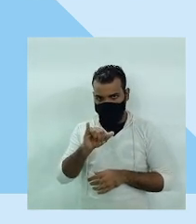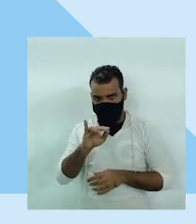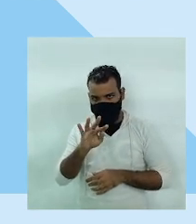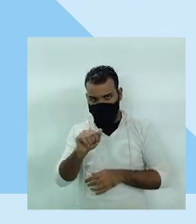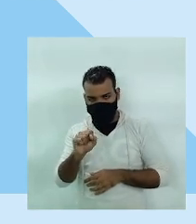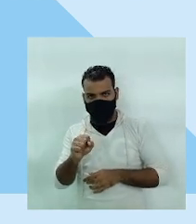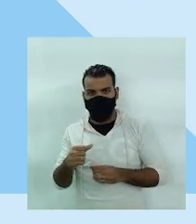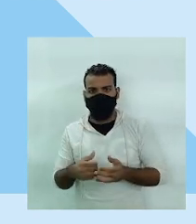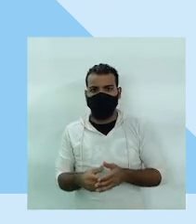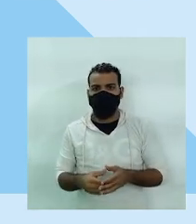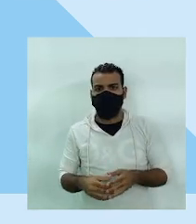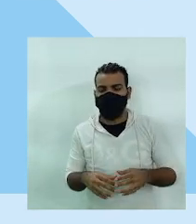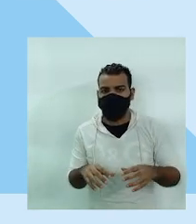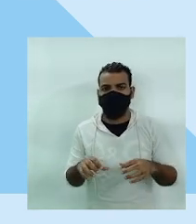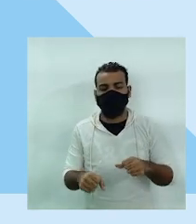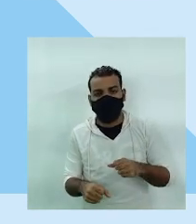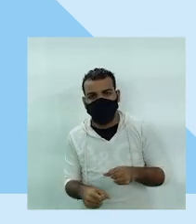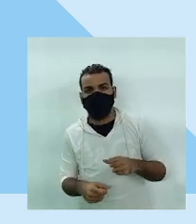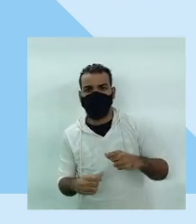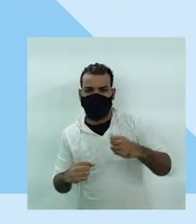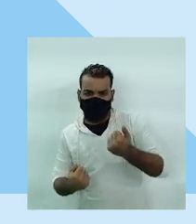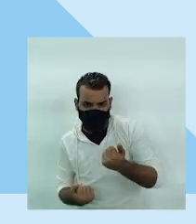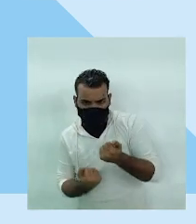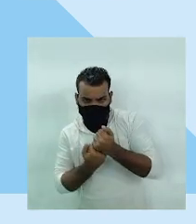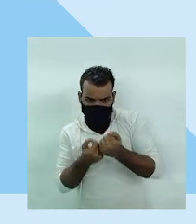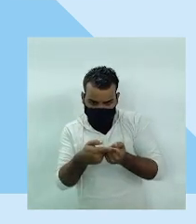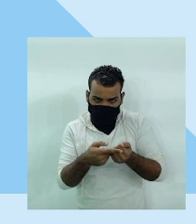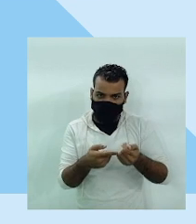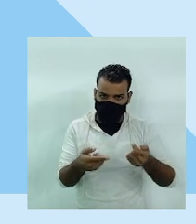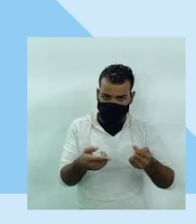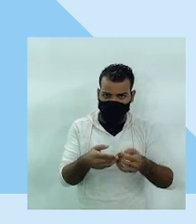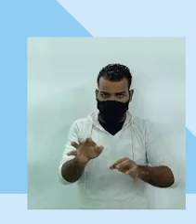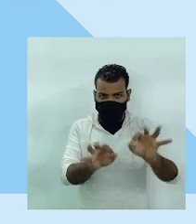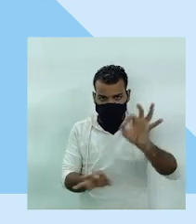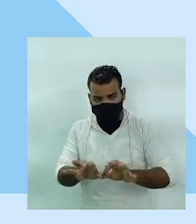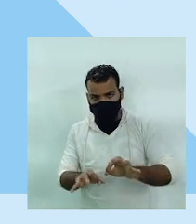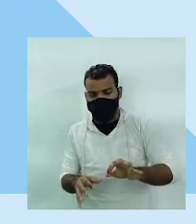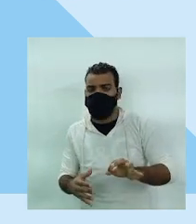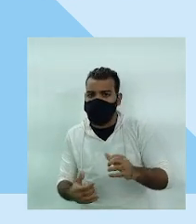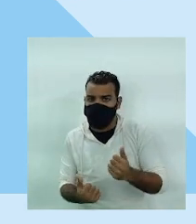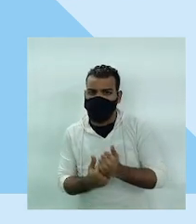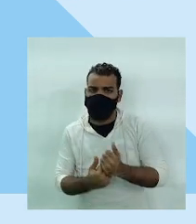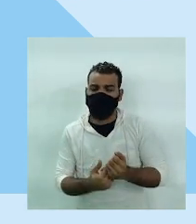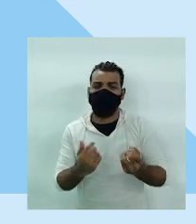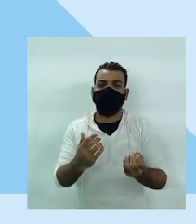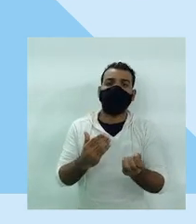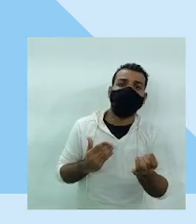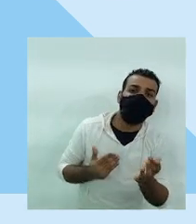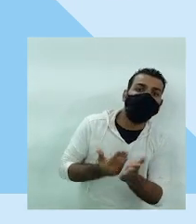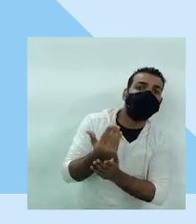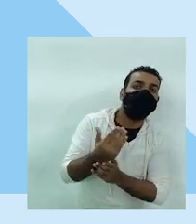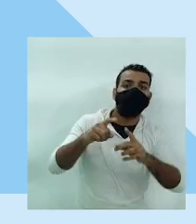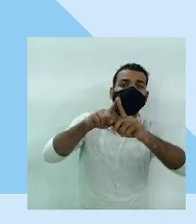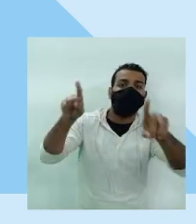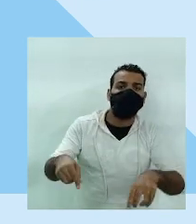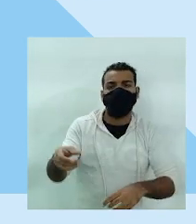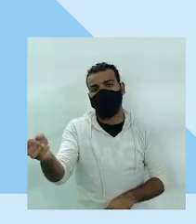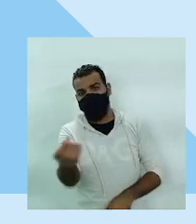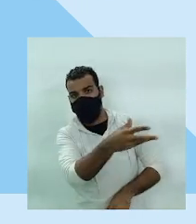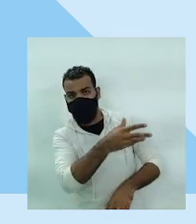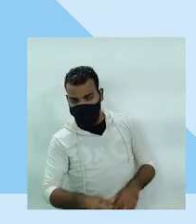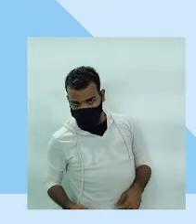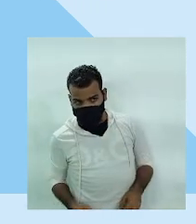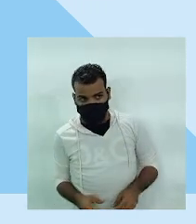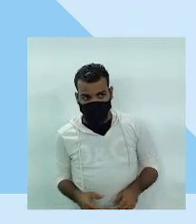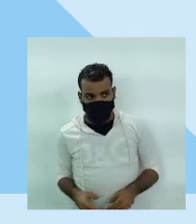coroas ibéricas, com o apoio desta ordem, né, começaram um novo projeto